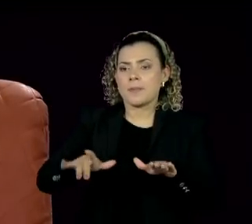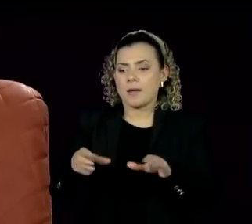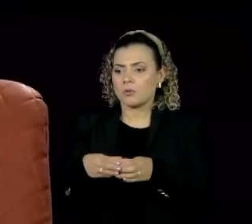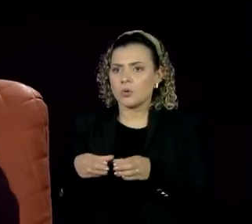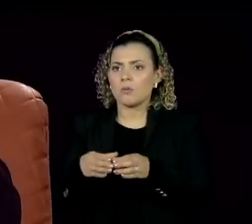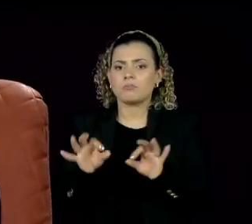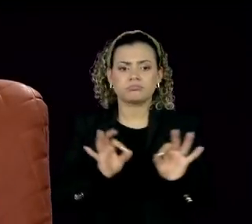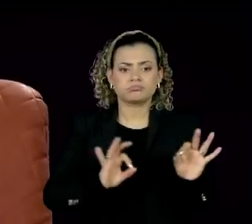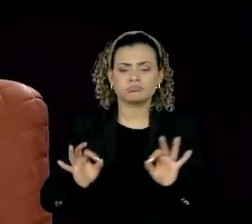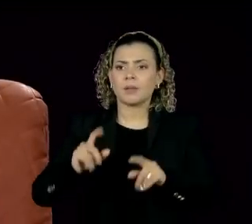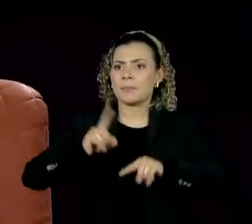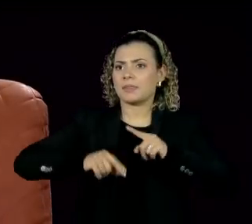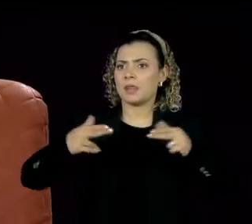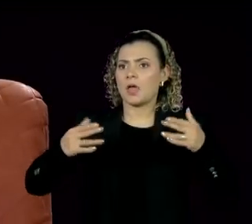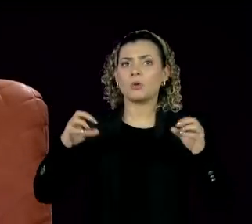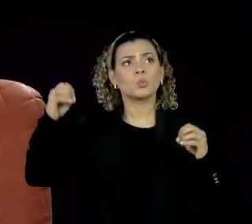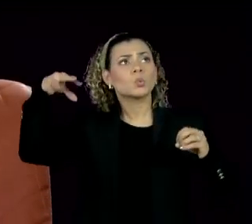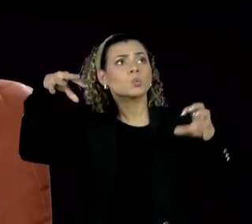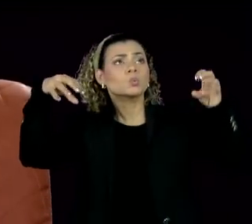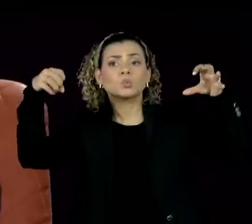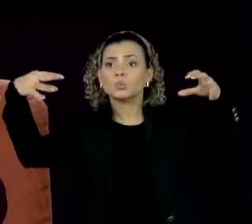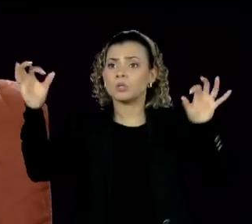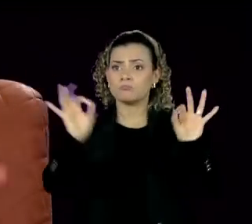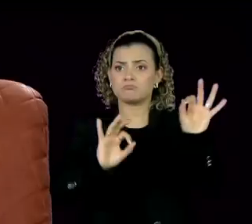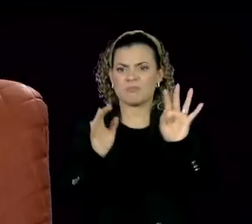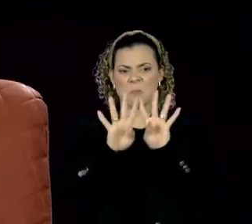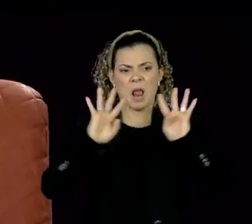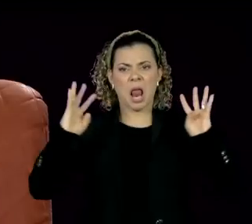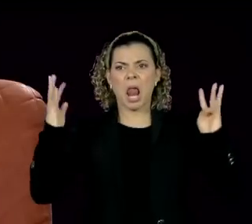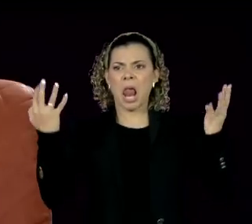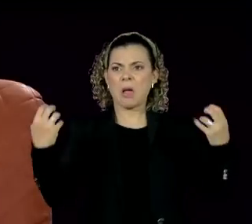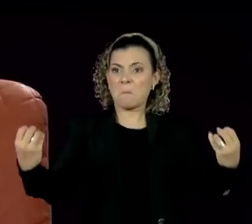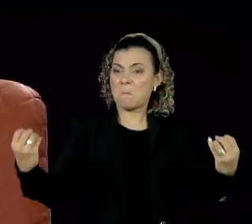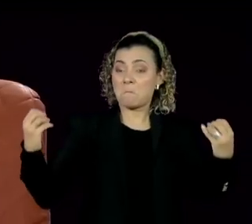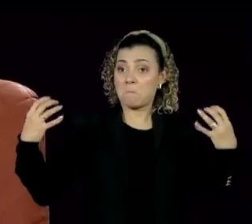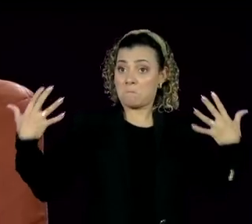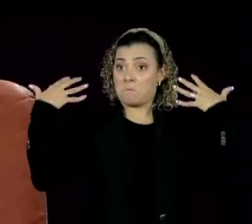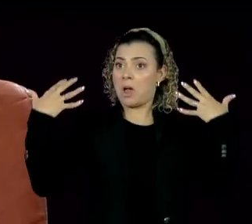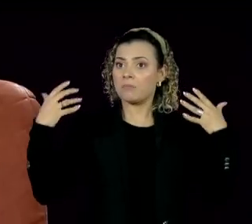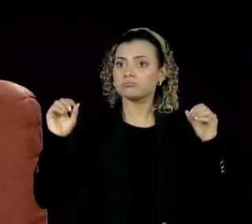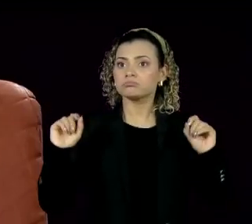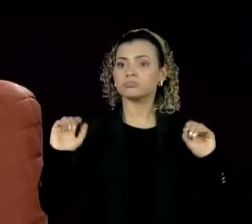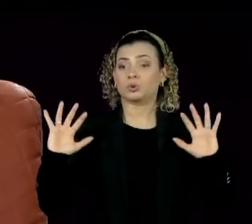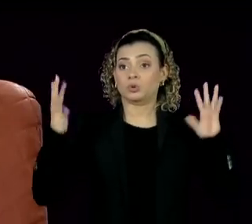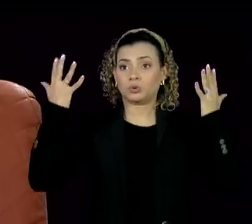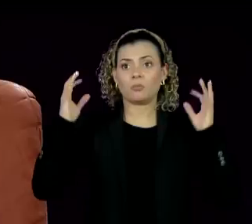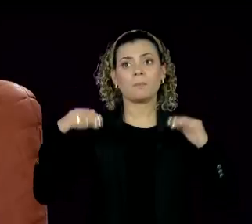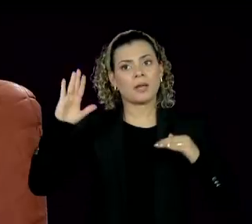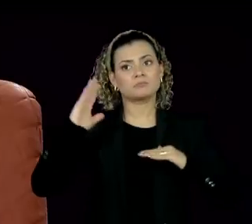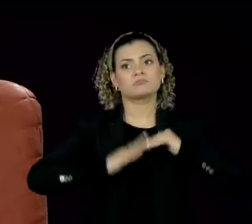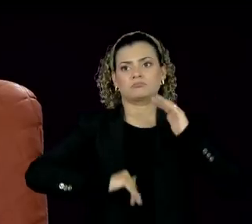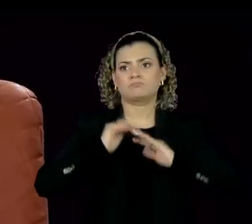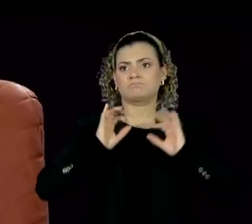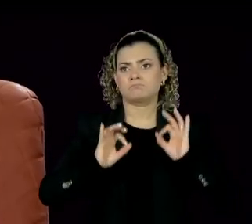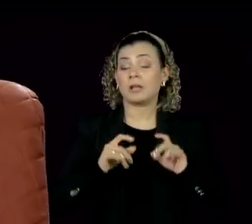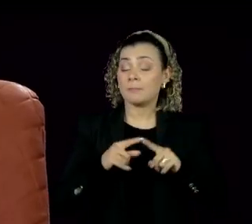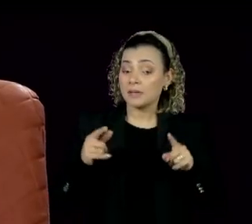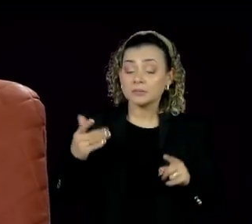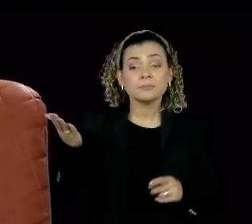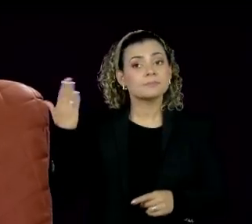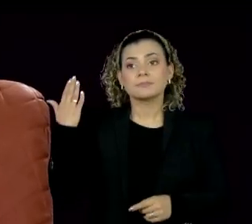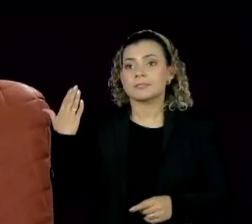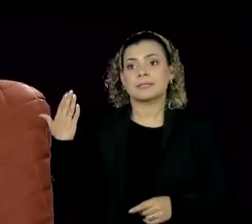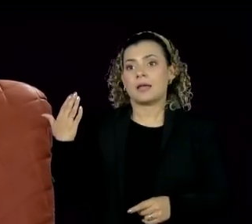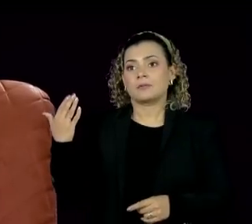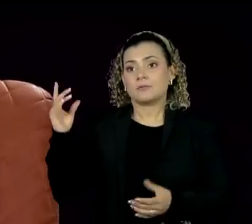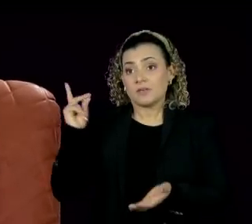etc., equipamentos de luz e montagens de palco. E aí virou um negócio bem mais profissional. Mas a gente,